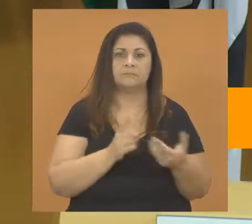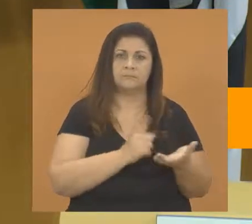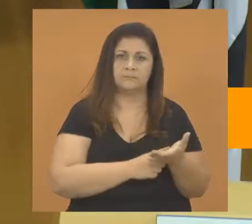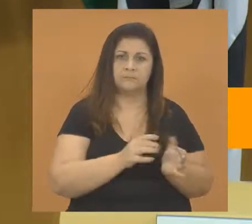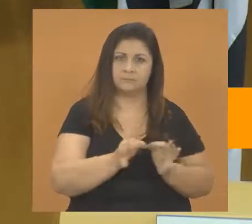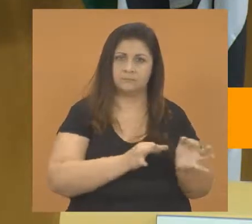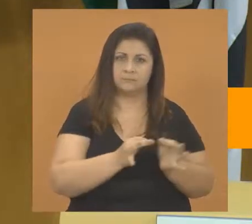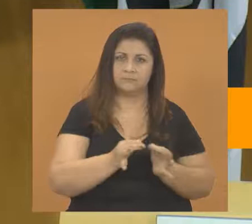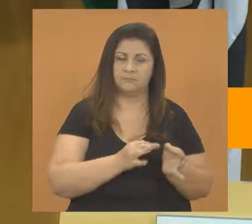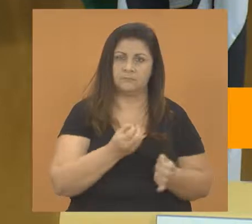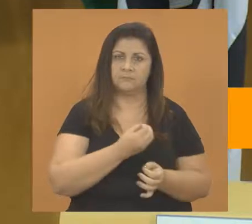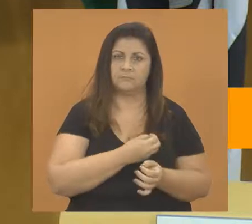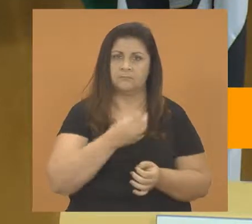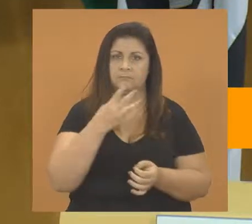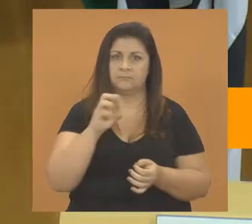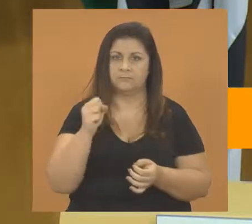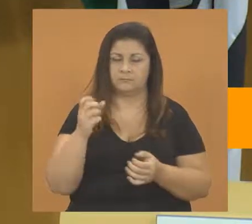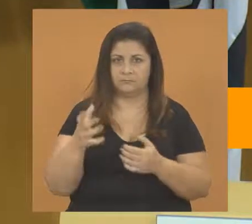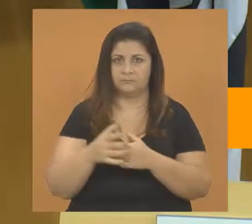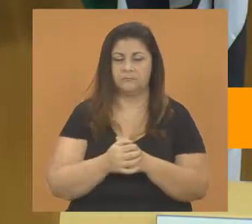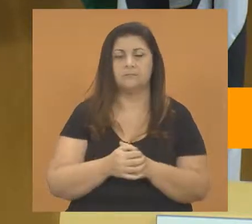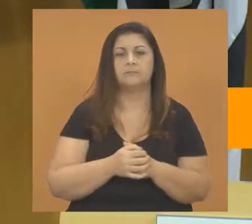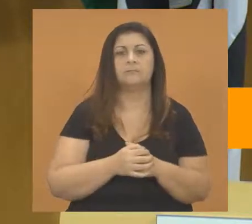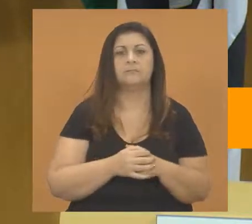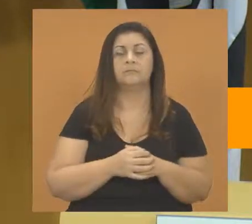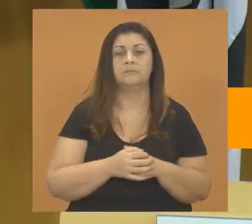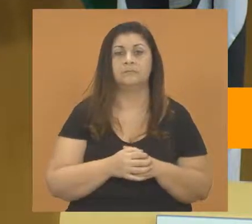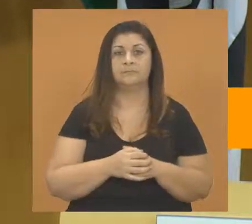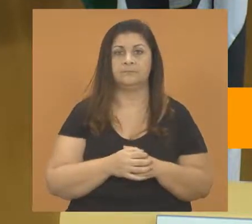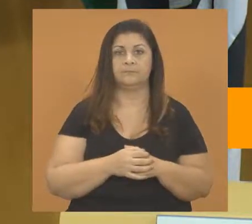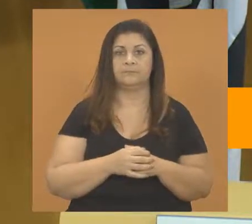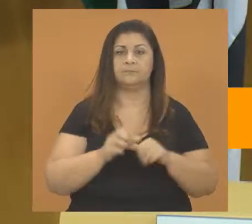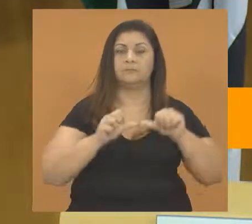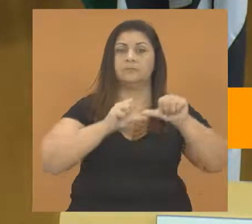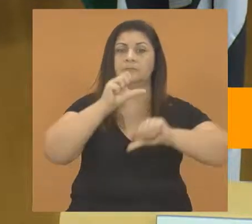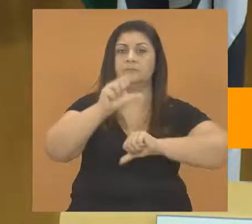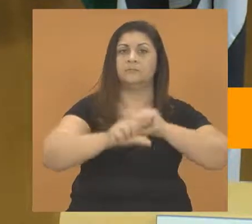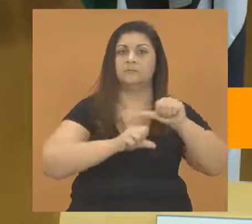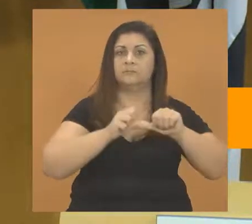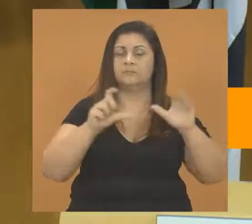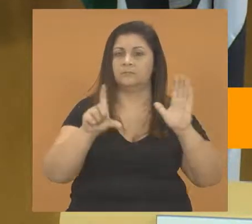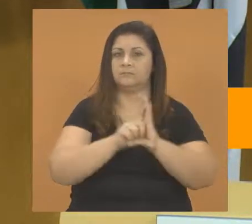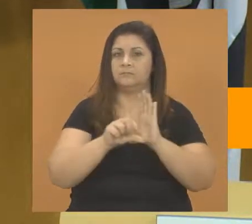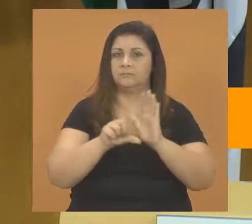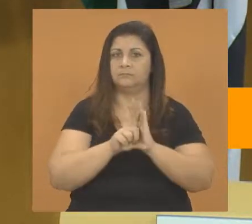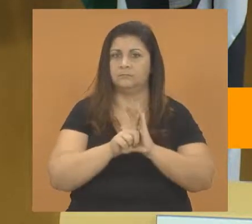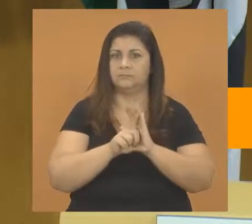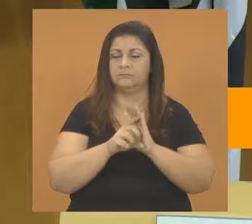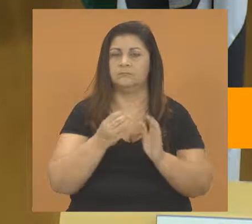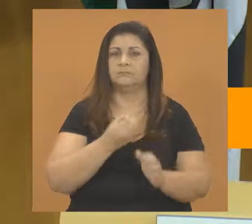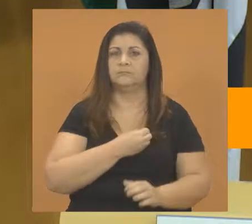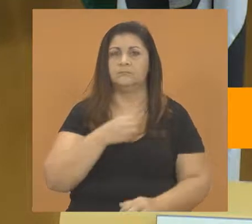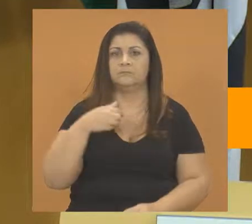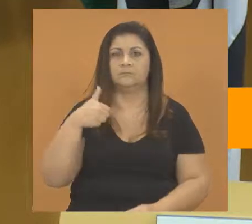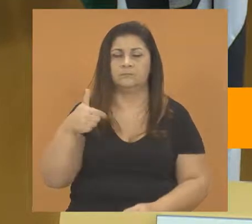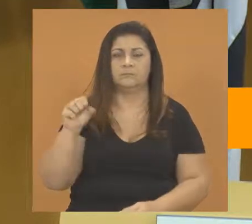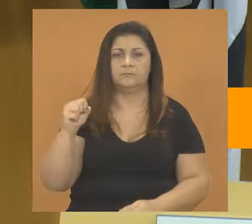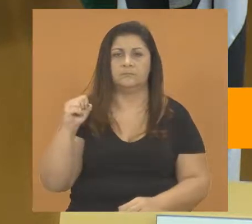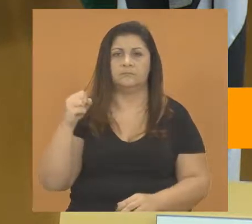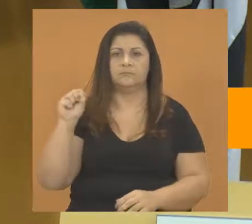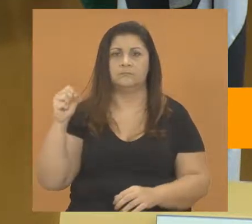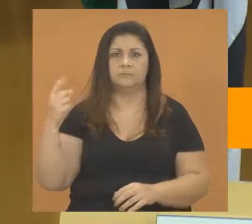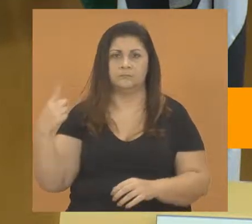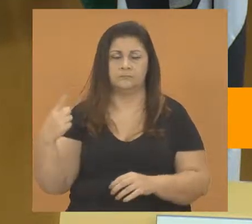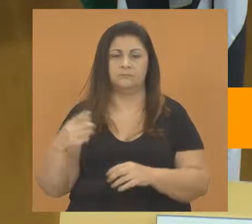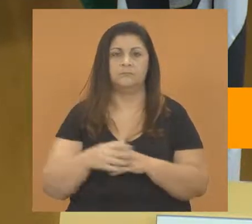38 de 28 de setembro de 2017 altera a lei número 2761 de 31 de